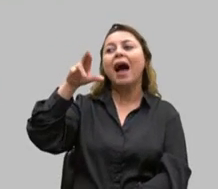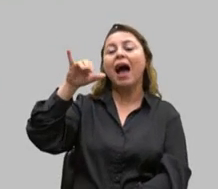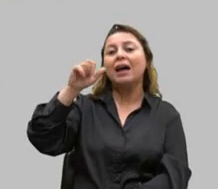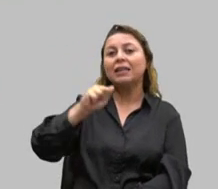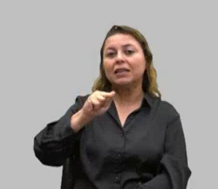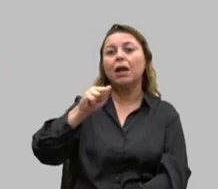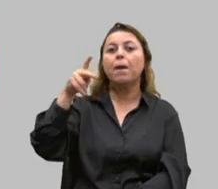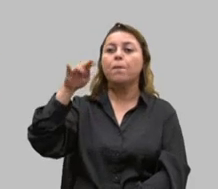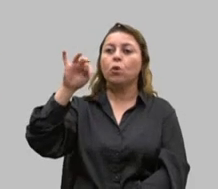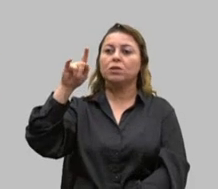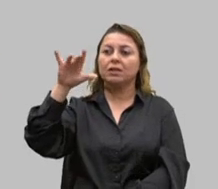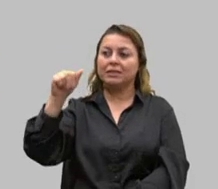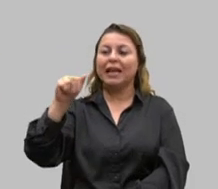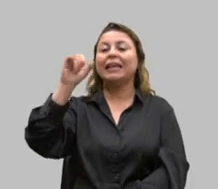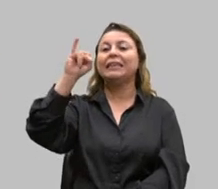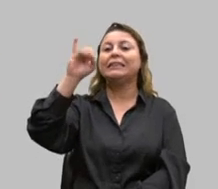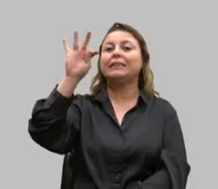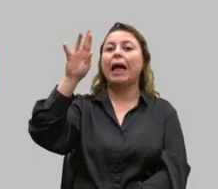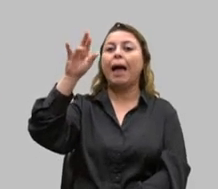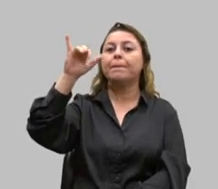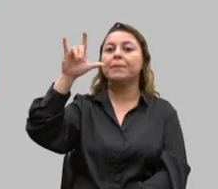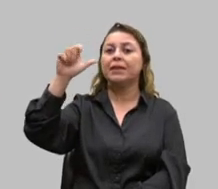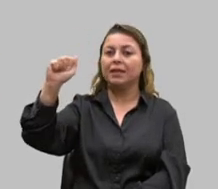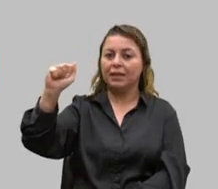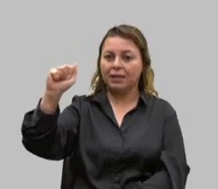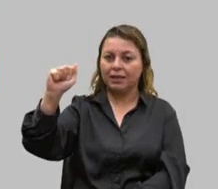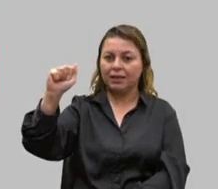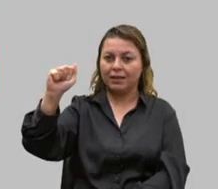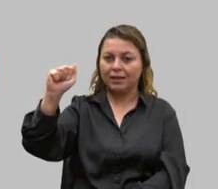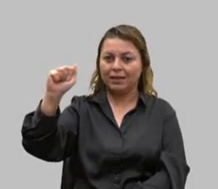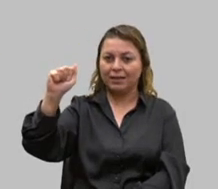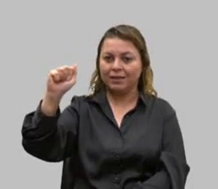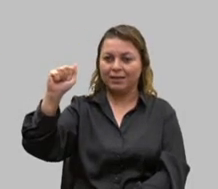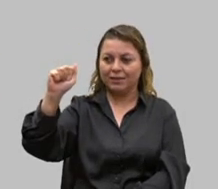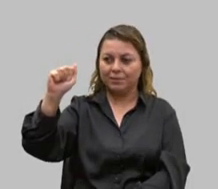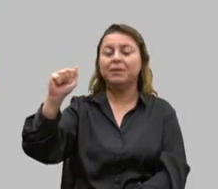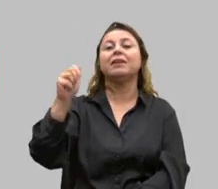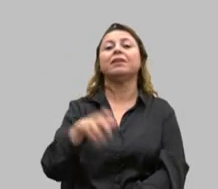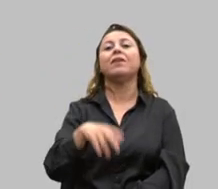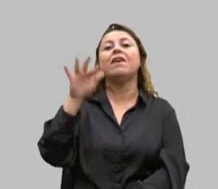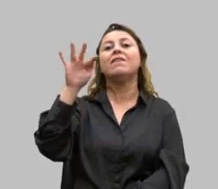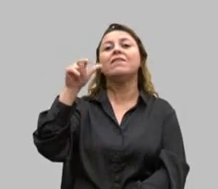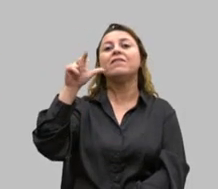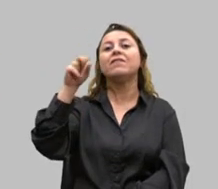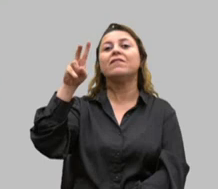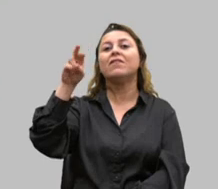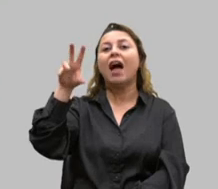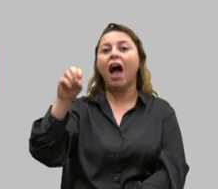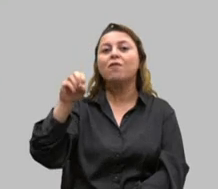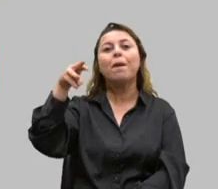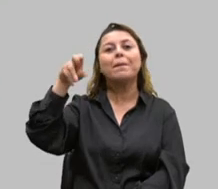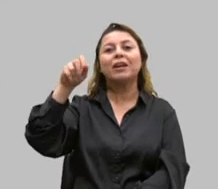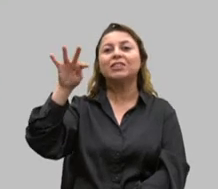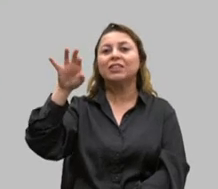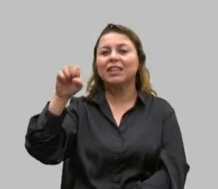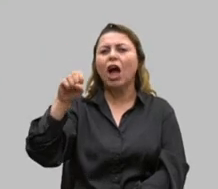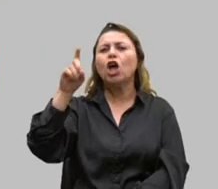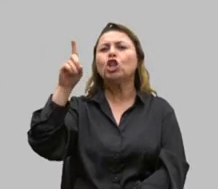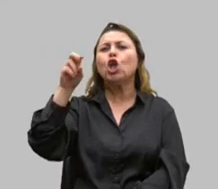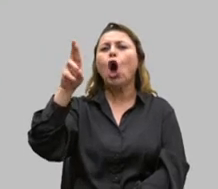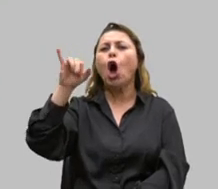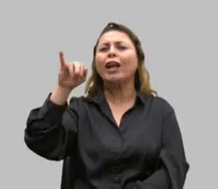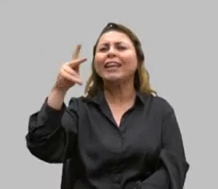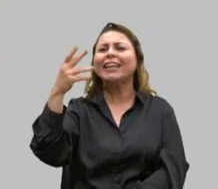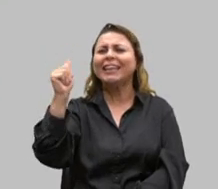Luiza Torres de Itabira Othon Madre de Deus de Minas Lúcio Flávio também de Madre de Deus Dorinha Melgaço de Unaí